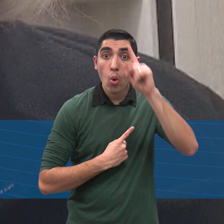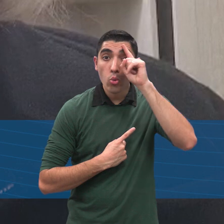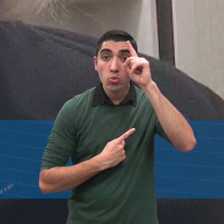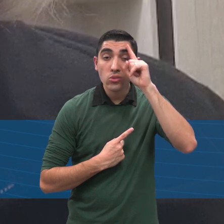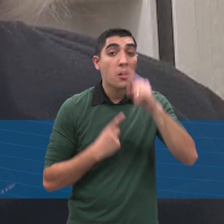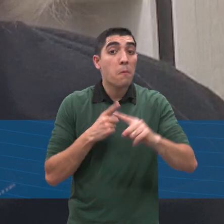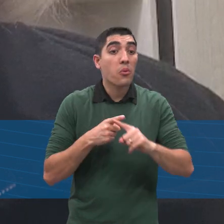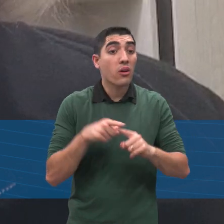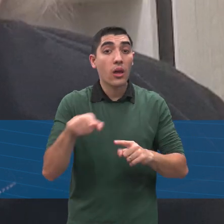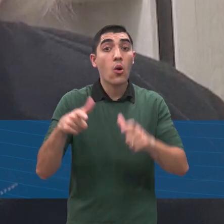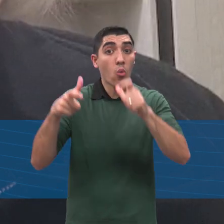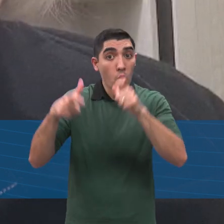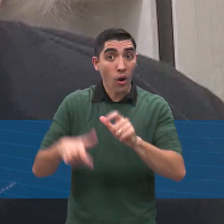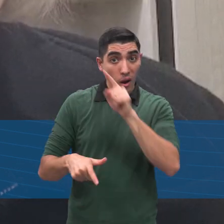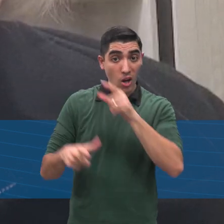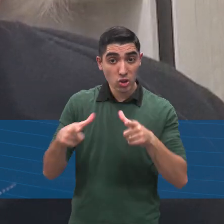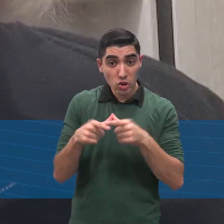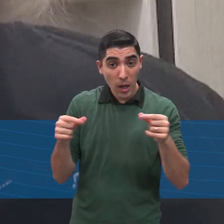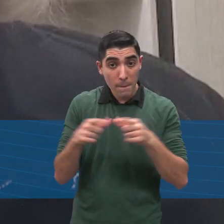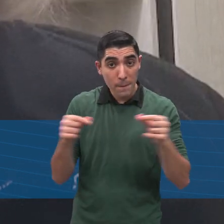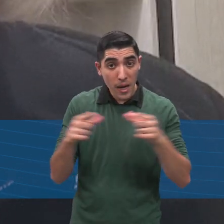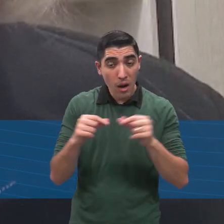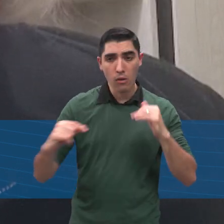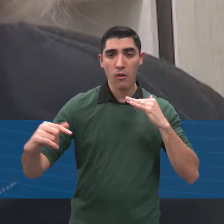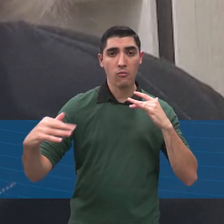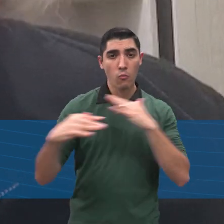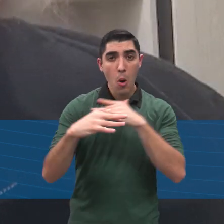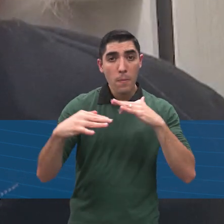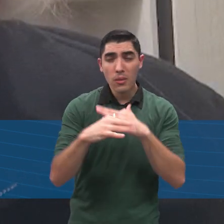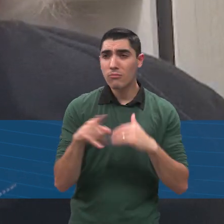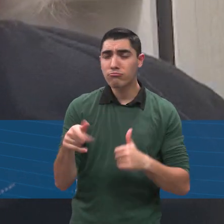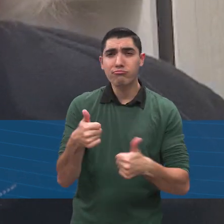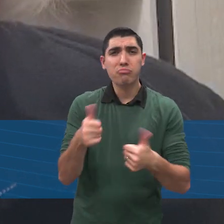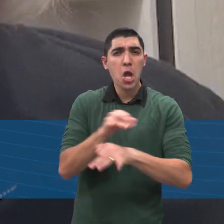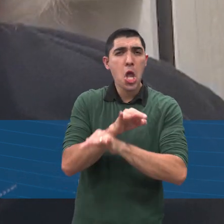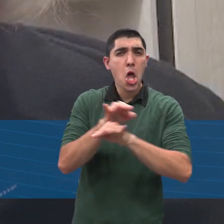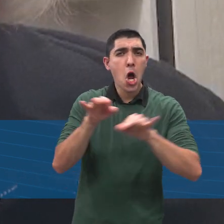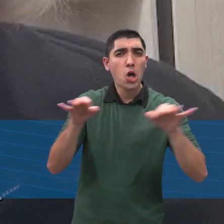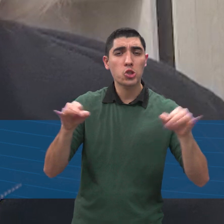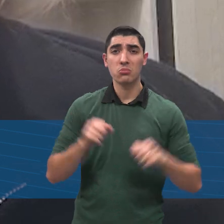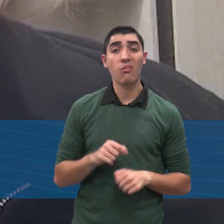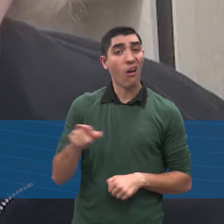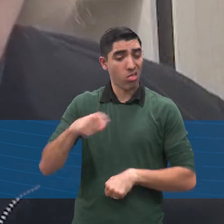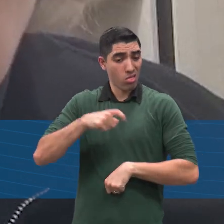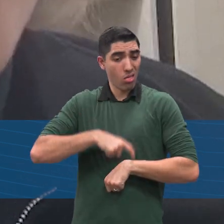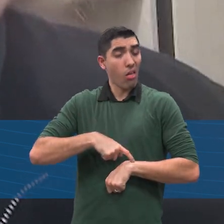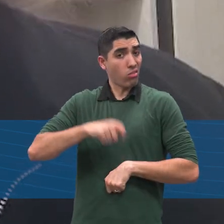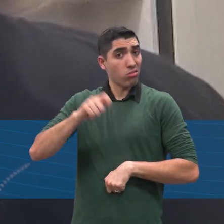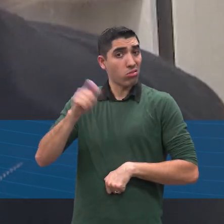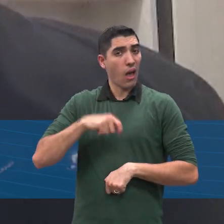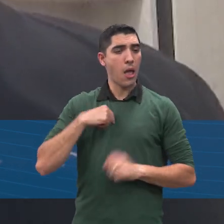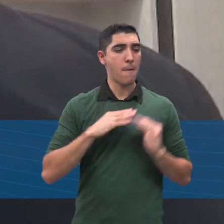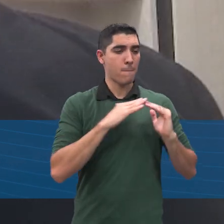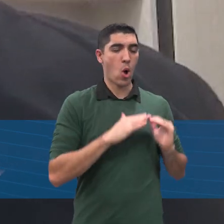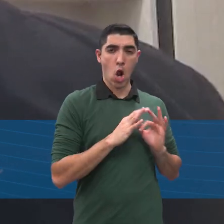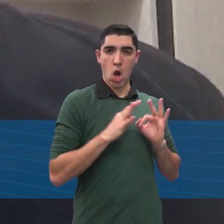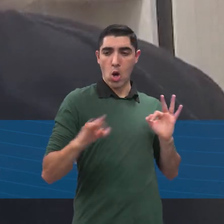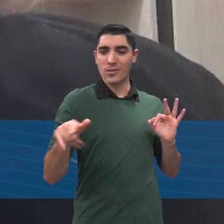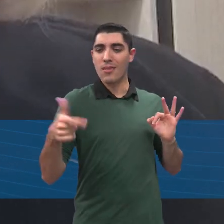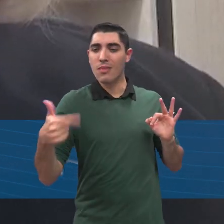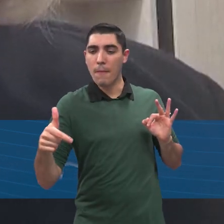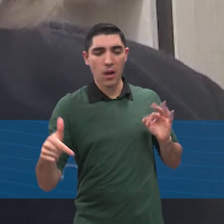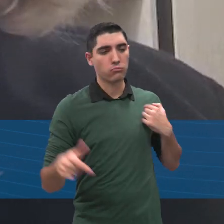sistema realmente de mobilidade que é bastante eficiente e permite esse morar